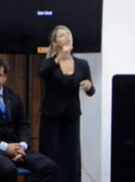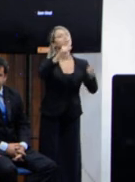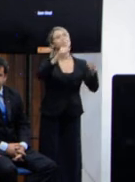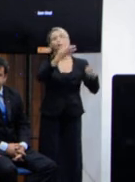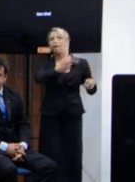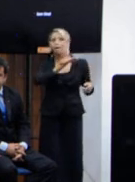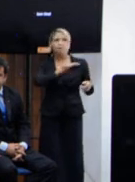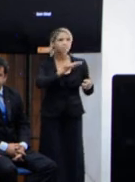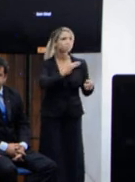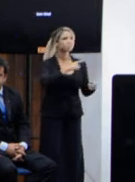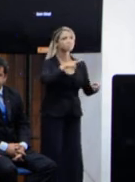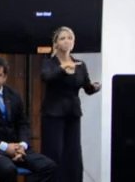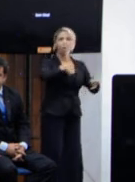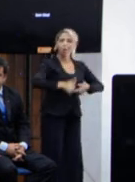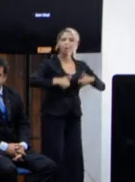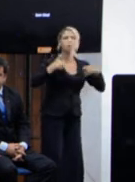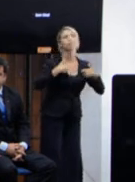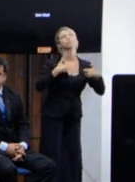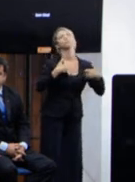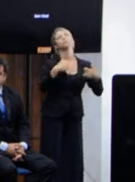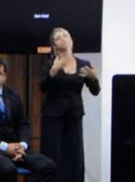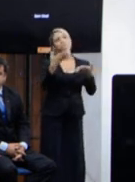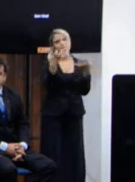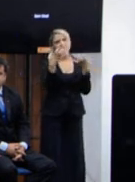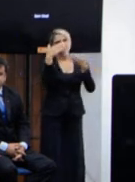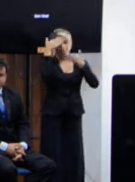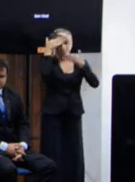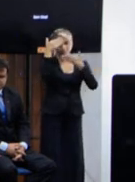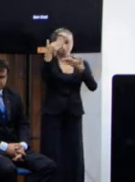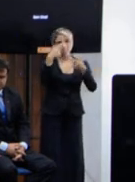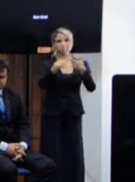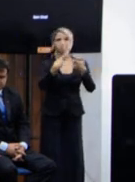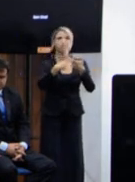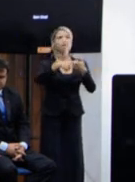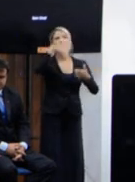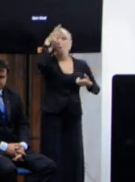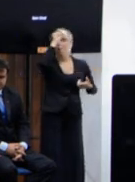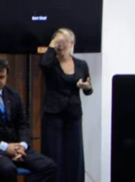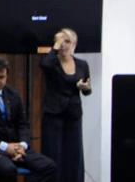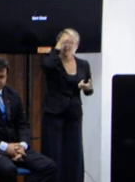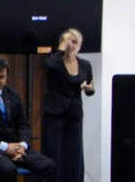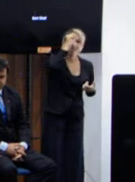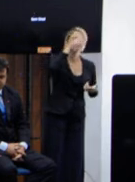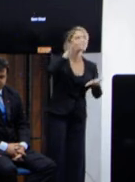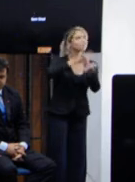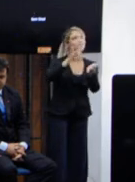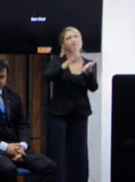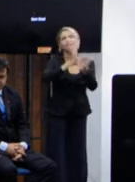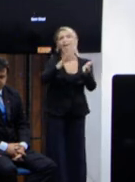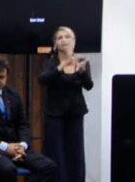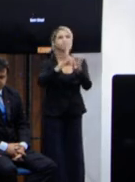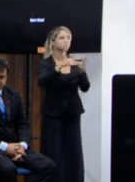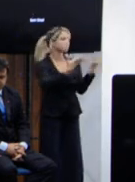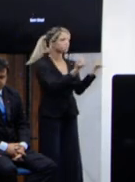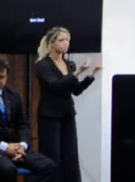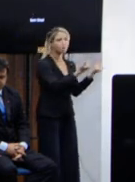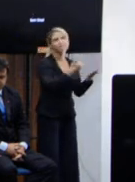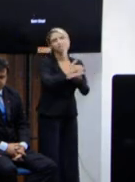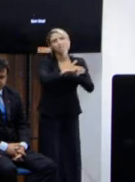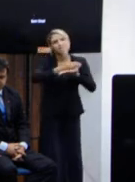no meu discurso aqui, no meu último discurso aqui na tribuna, o quanto aprendi com essa juventude que chegou aqui à